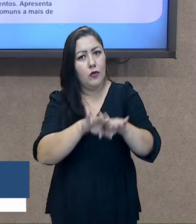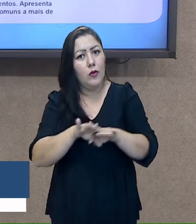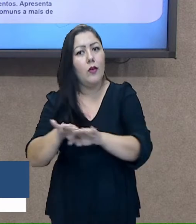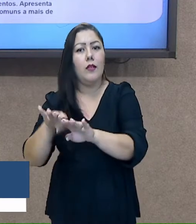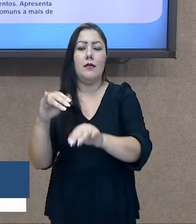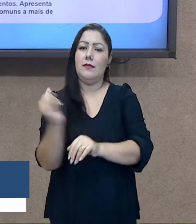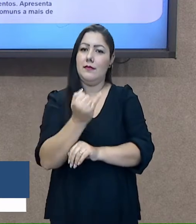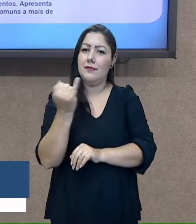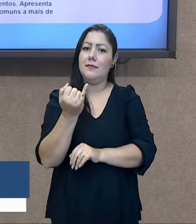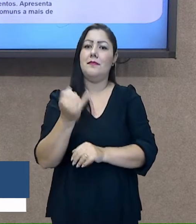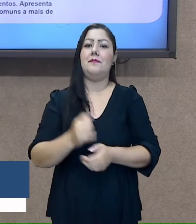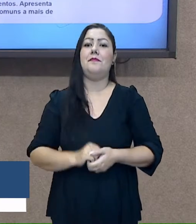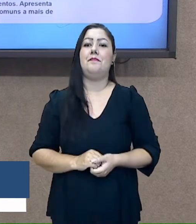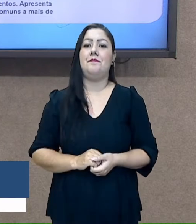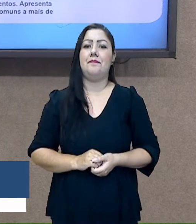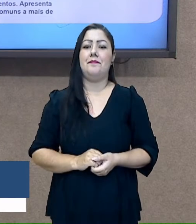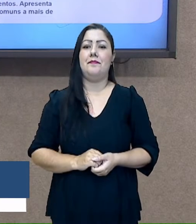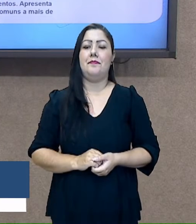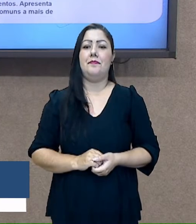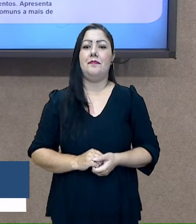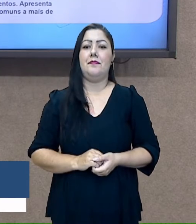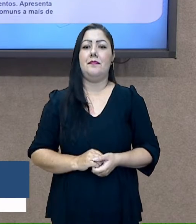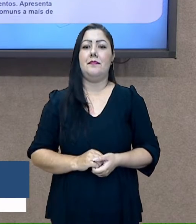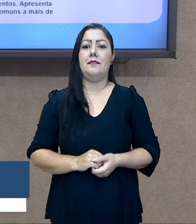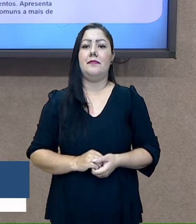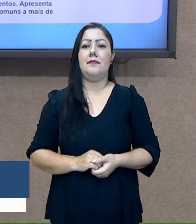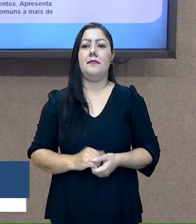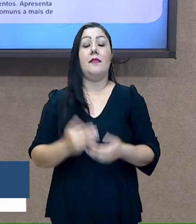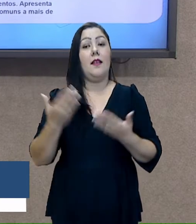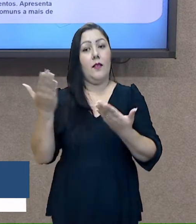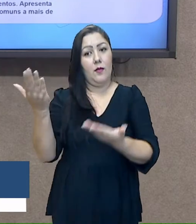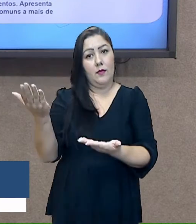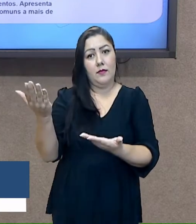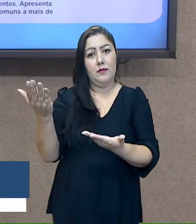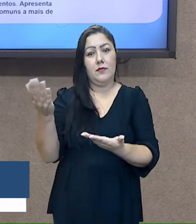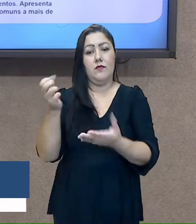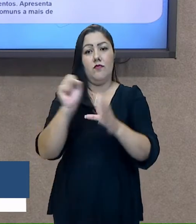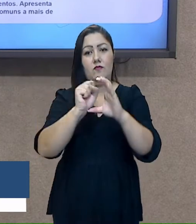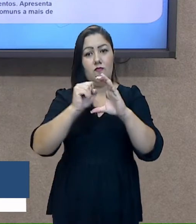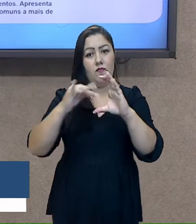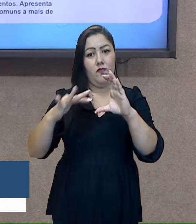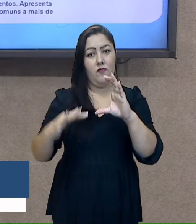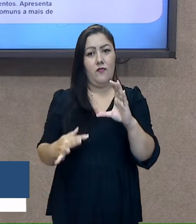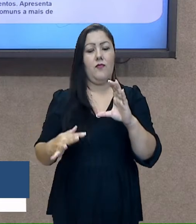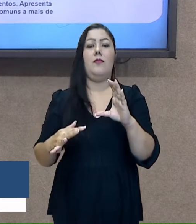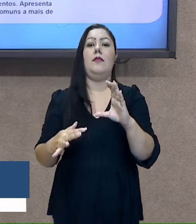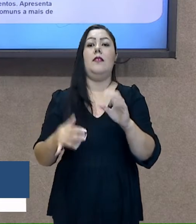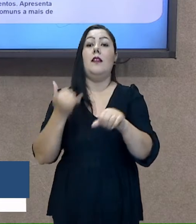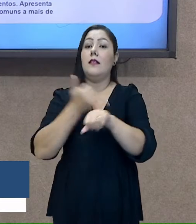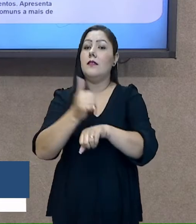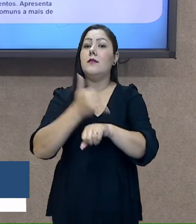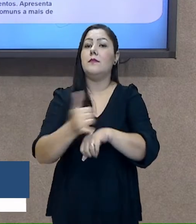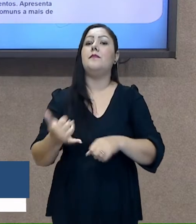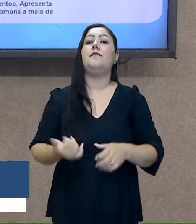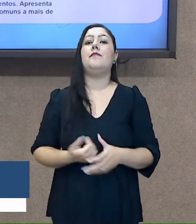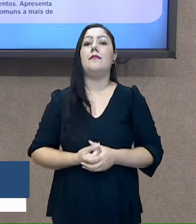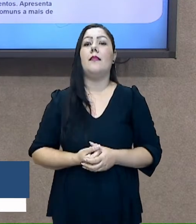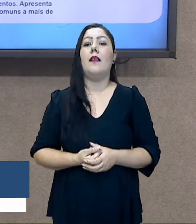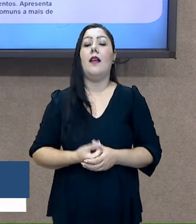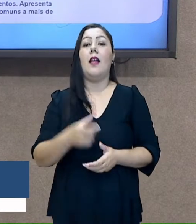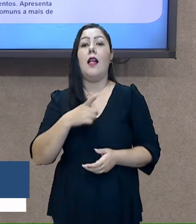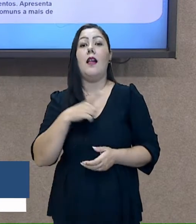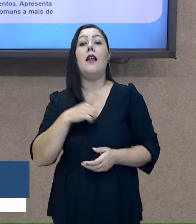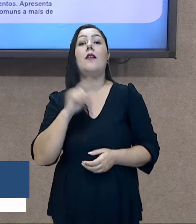são importantes, tá? Vamos ver aqui características de metais. Todo metal possui